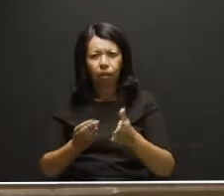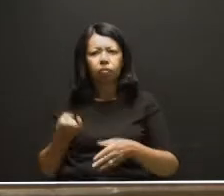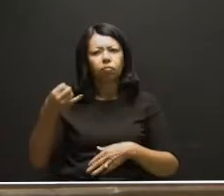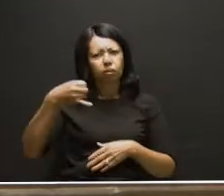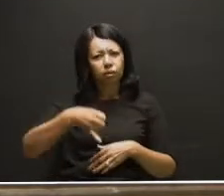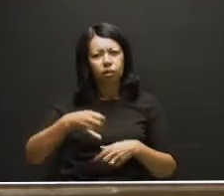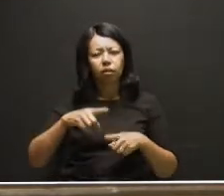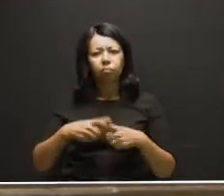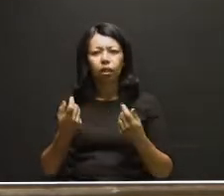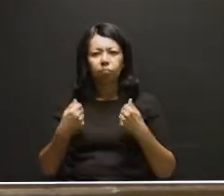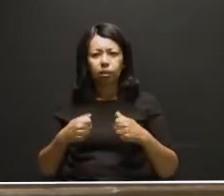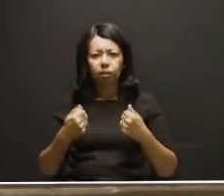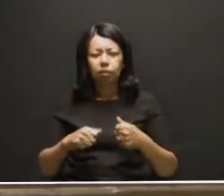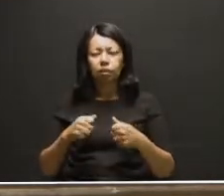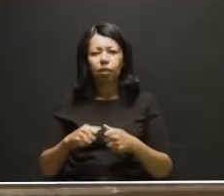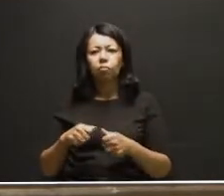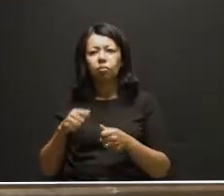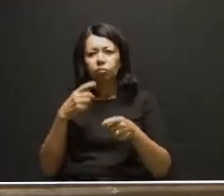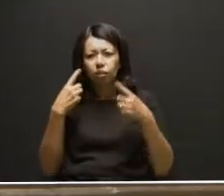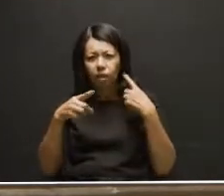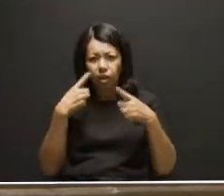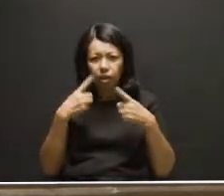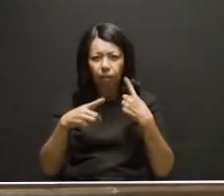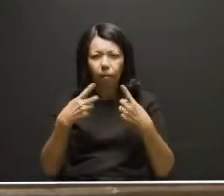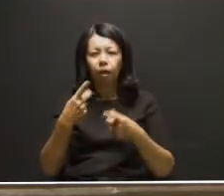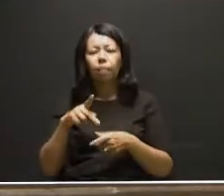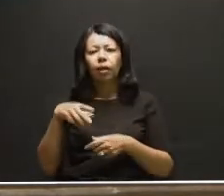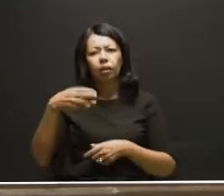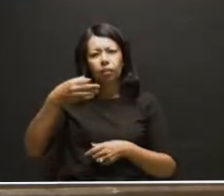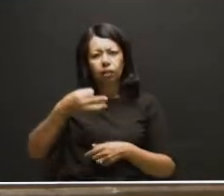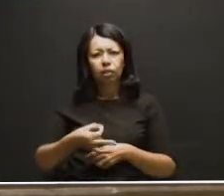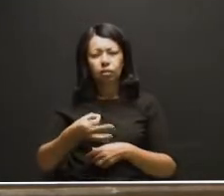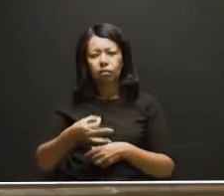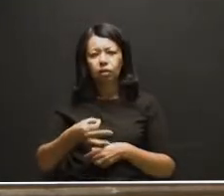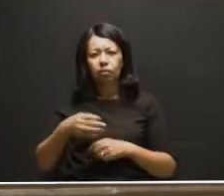forçar para aqueles coloque o hospital funcionar adequadamente